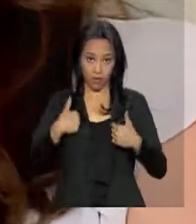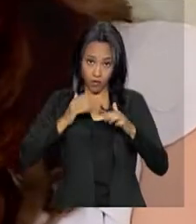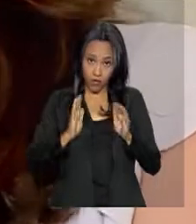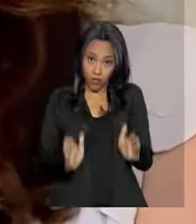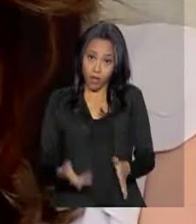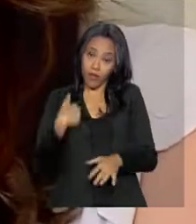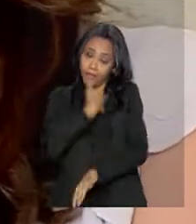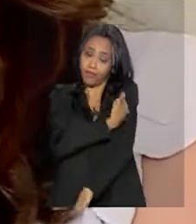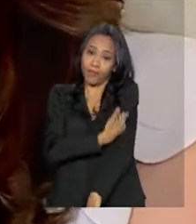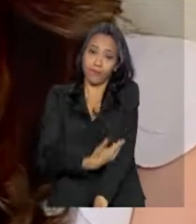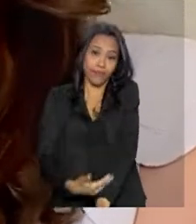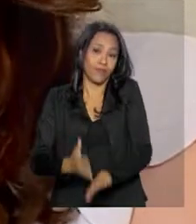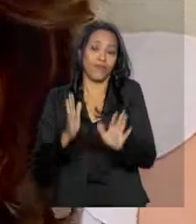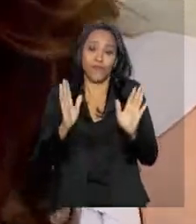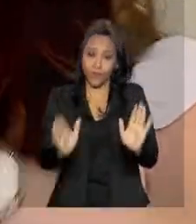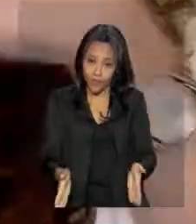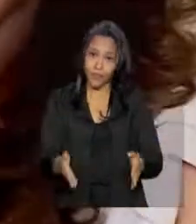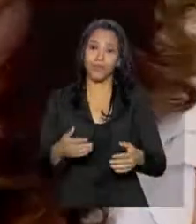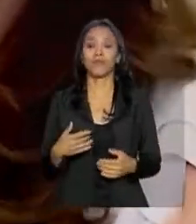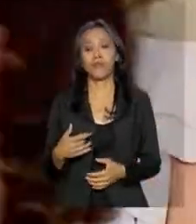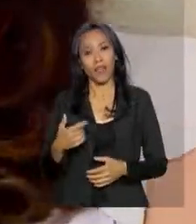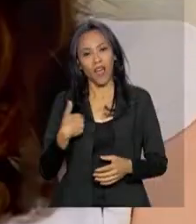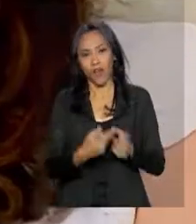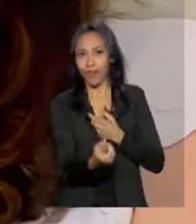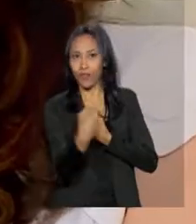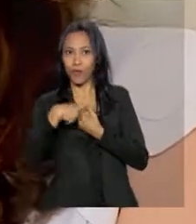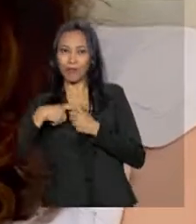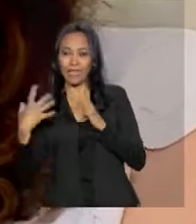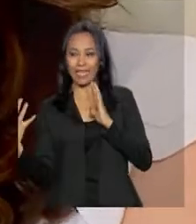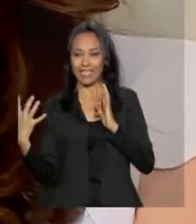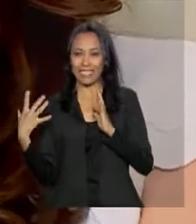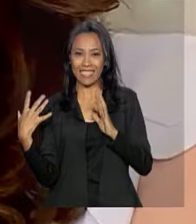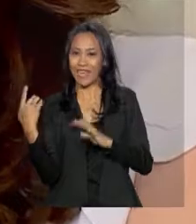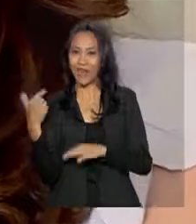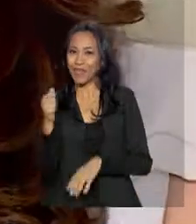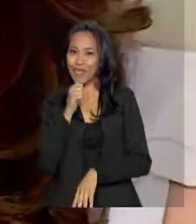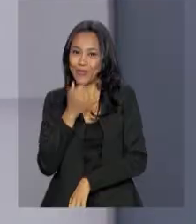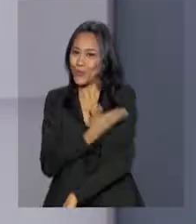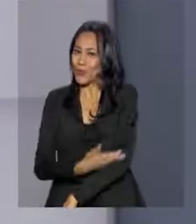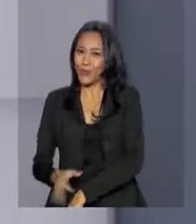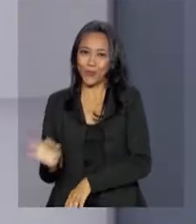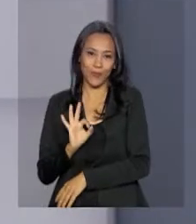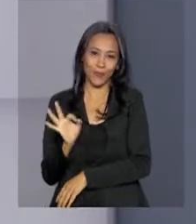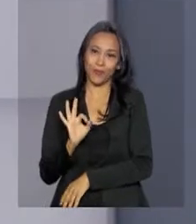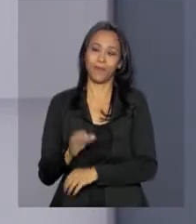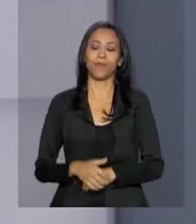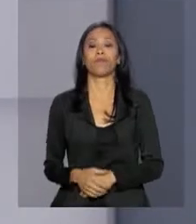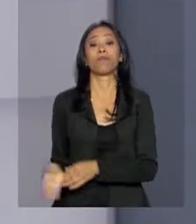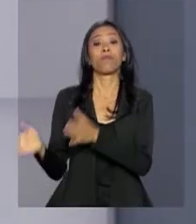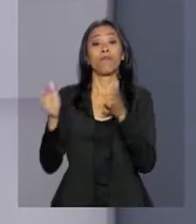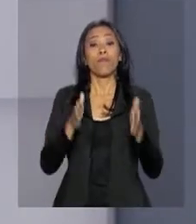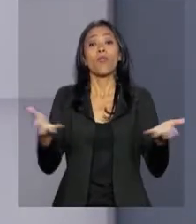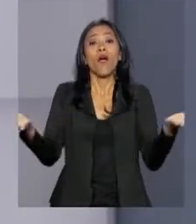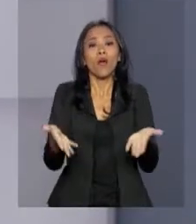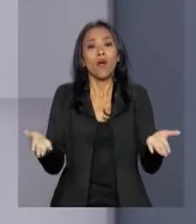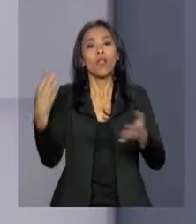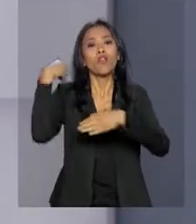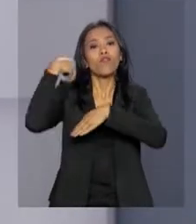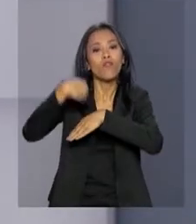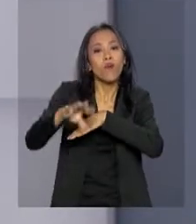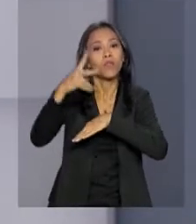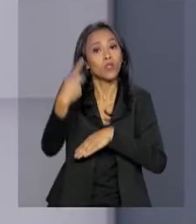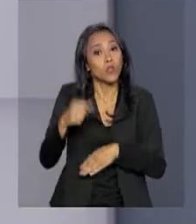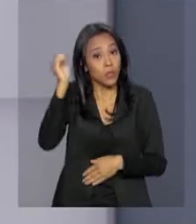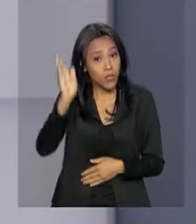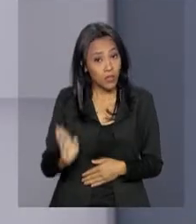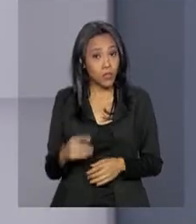me acostumei eu acho que fazer o caminho inverso a gente não se acostuma agora a gente passa agora para informações aqui